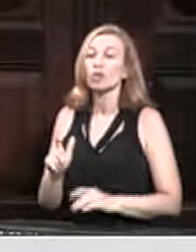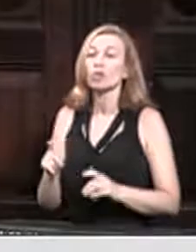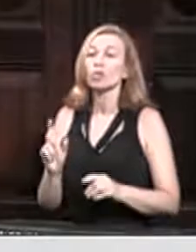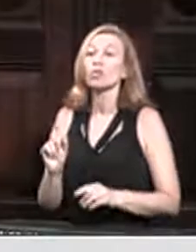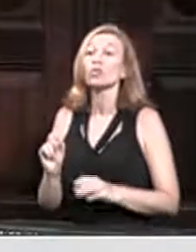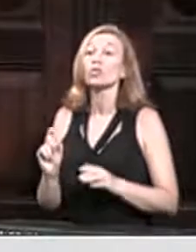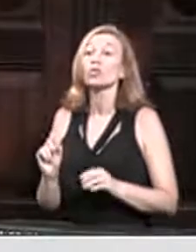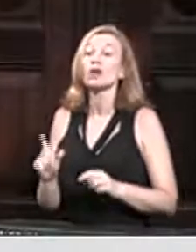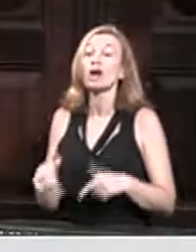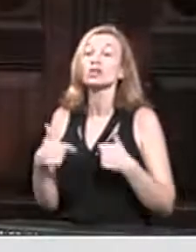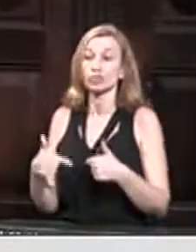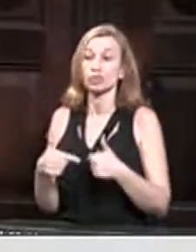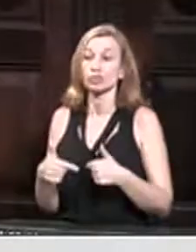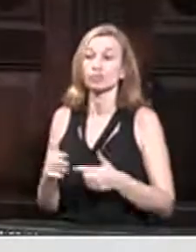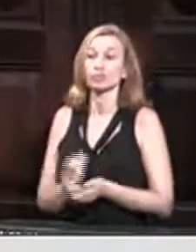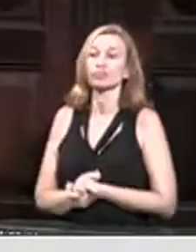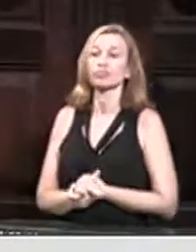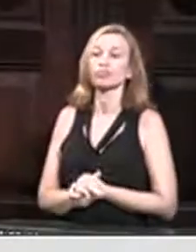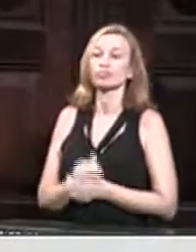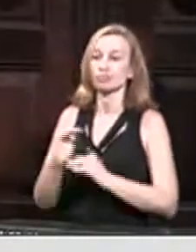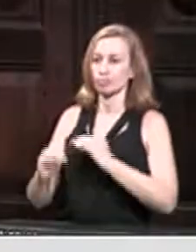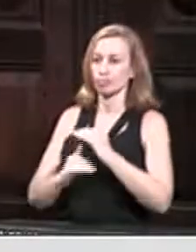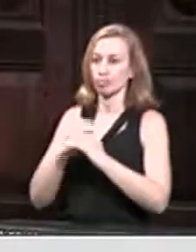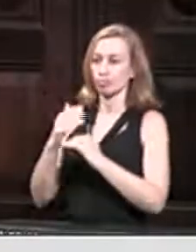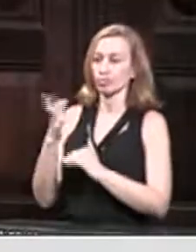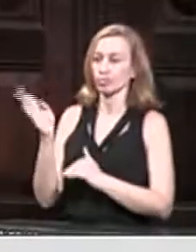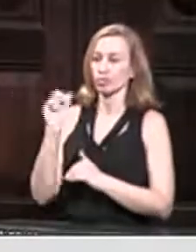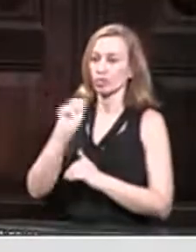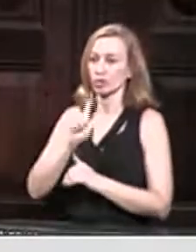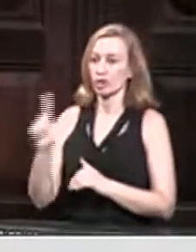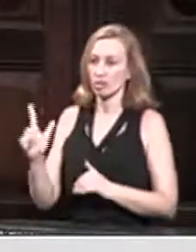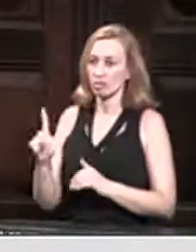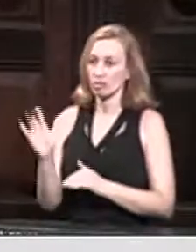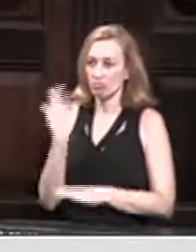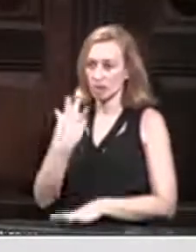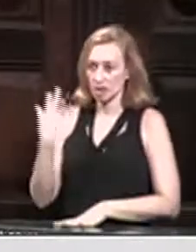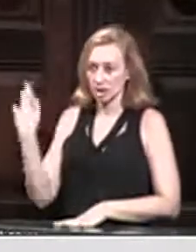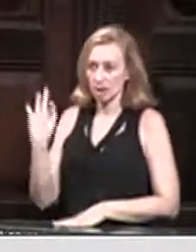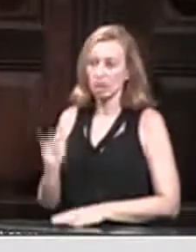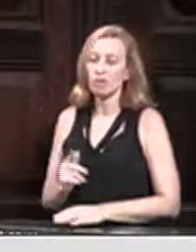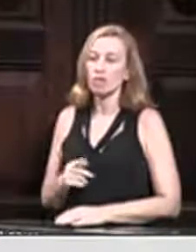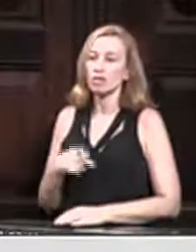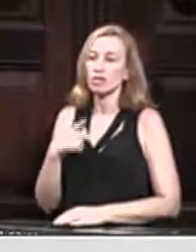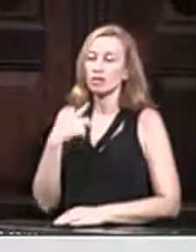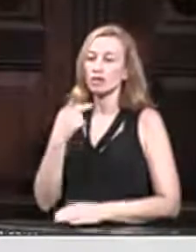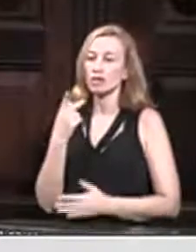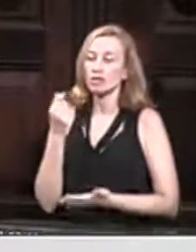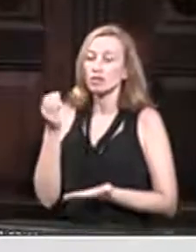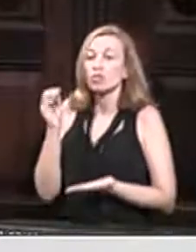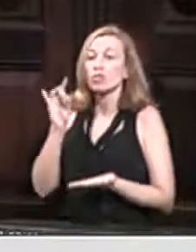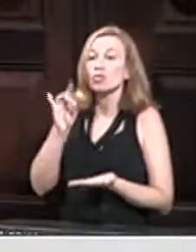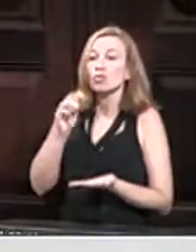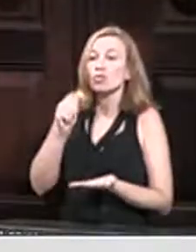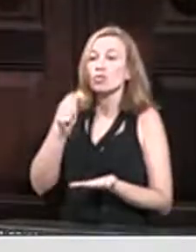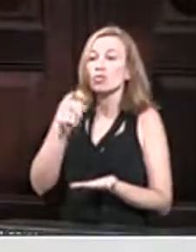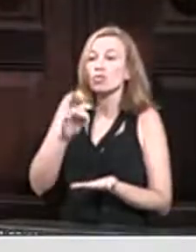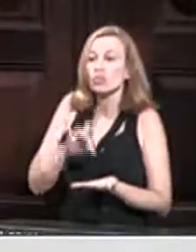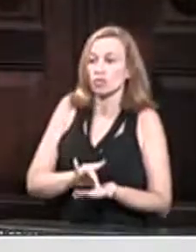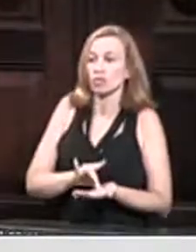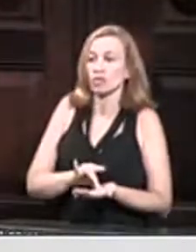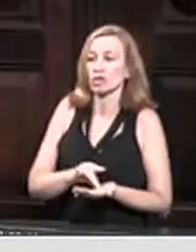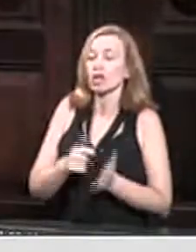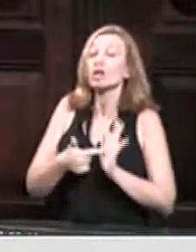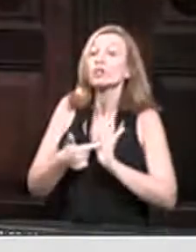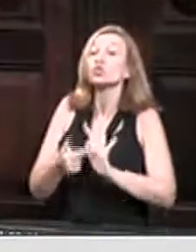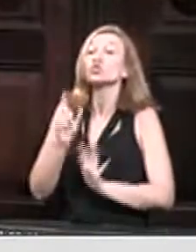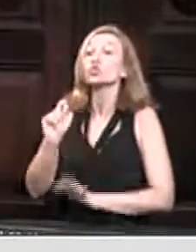Quando, com o ministro do Supremo Tribunal Federal, ele faz a afirmação que fez, ele